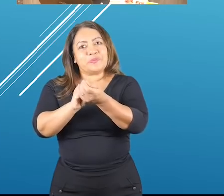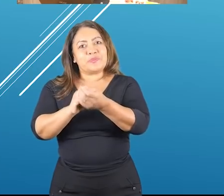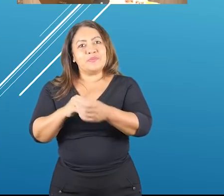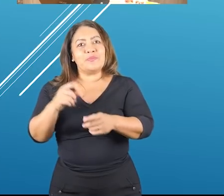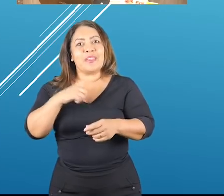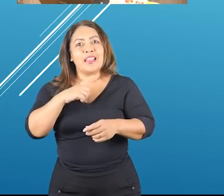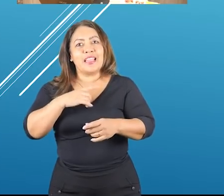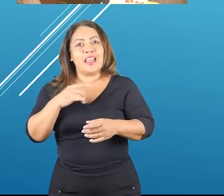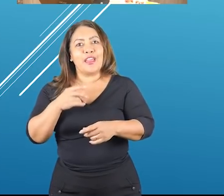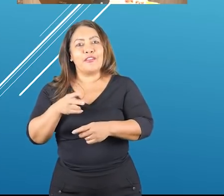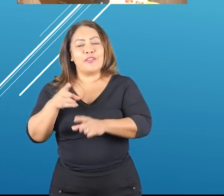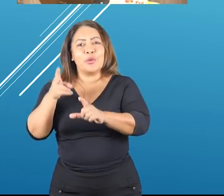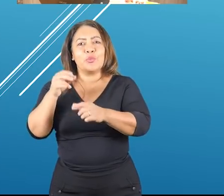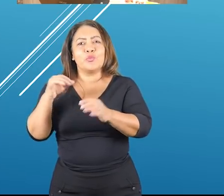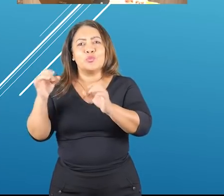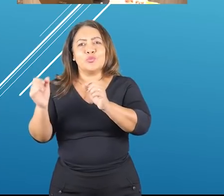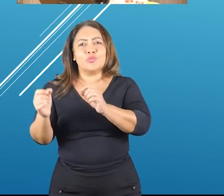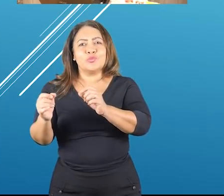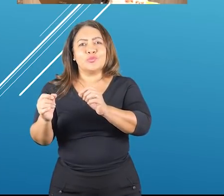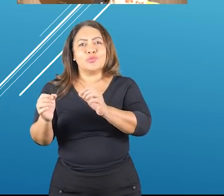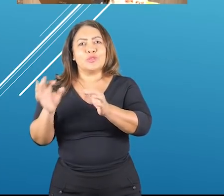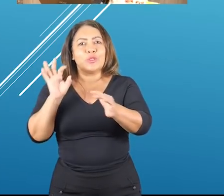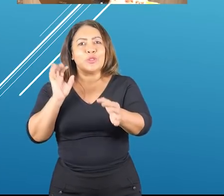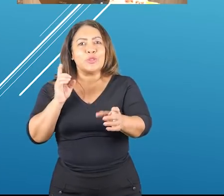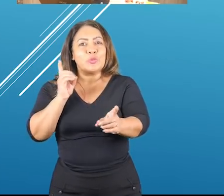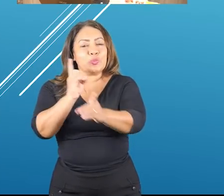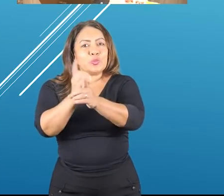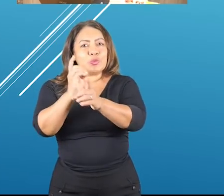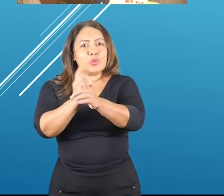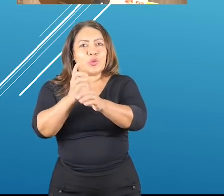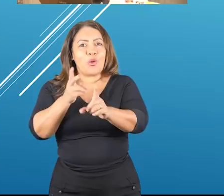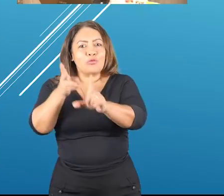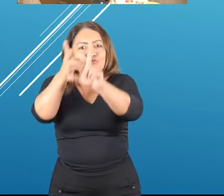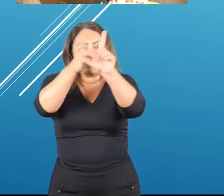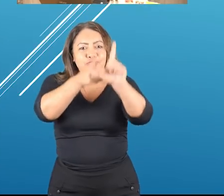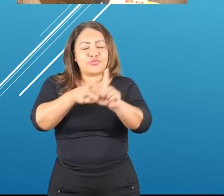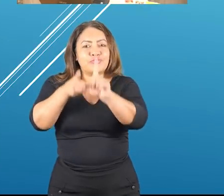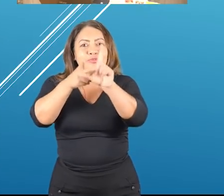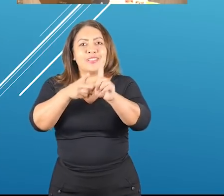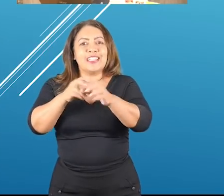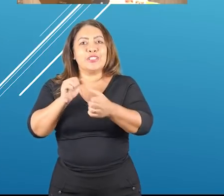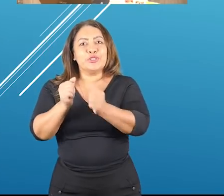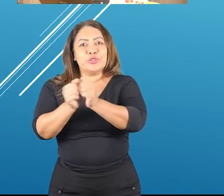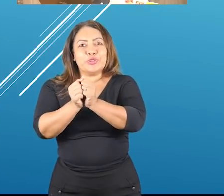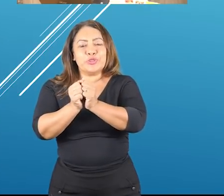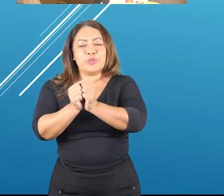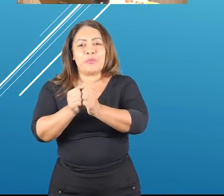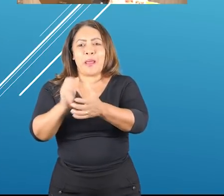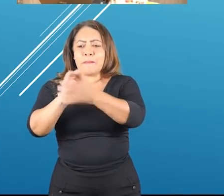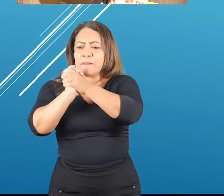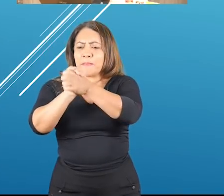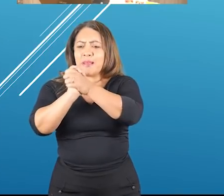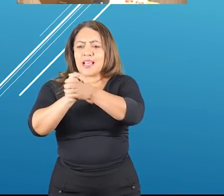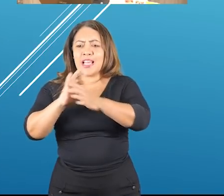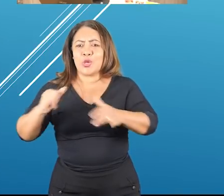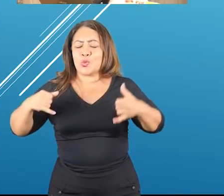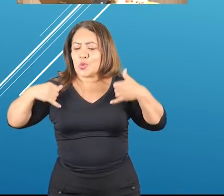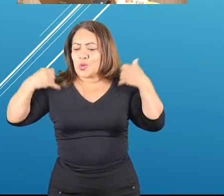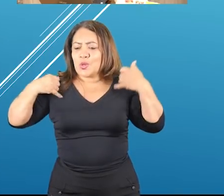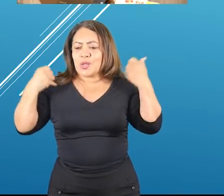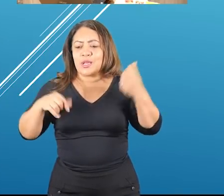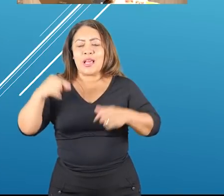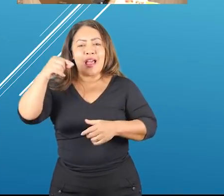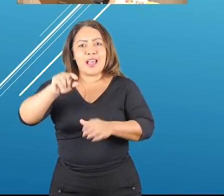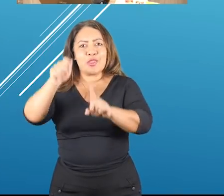uma delas foi esse encontro via vídeo para parabenizar os aniversariantes do mês da turma, né?